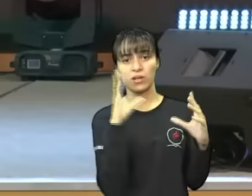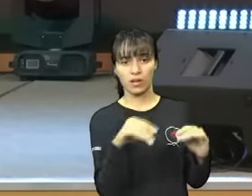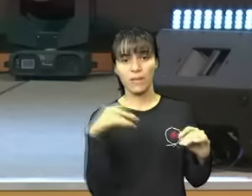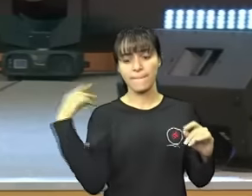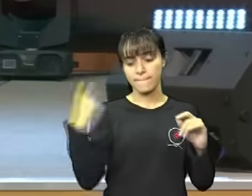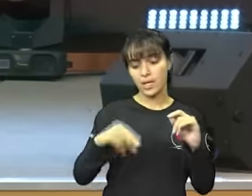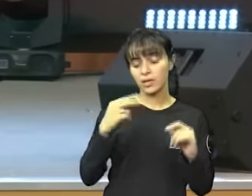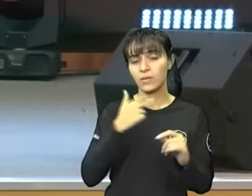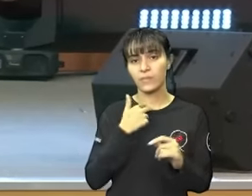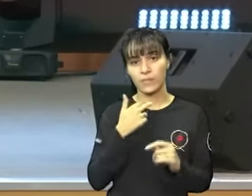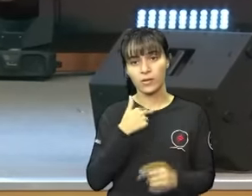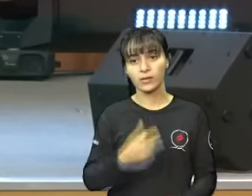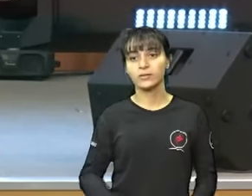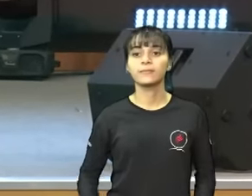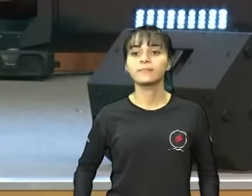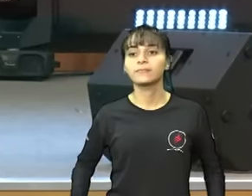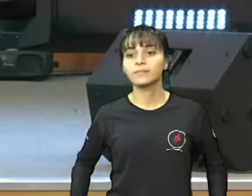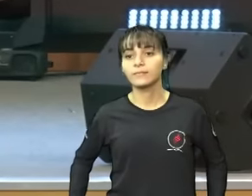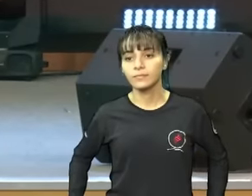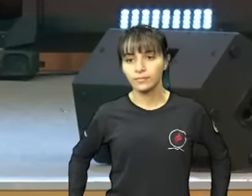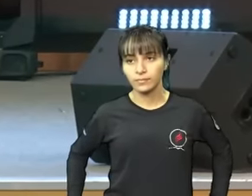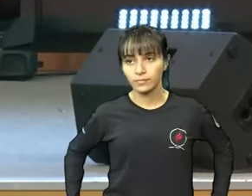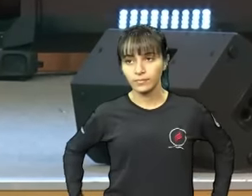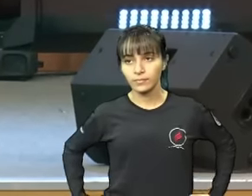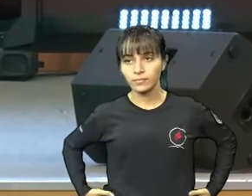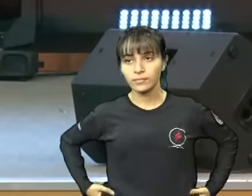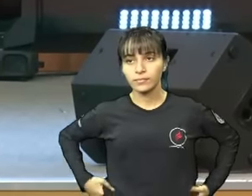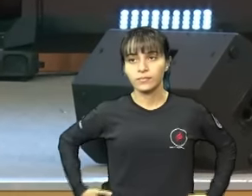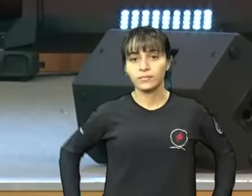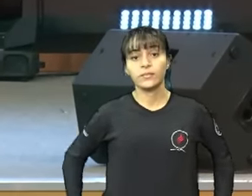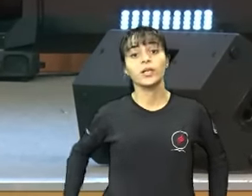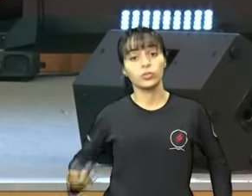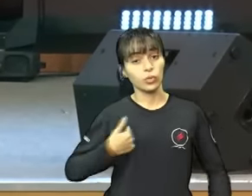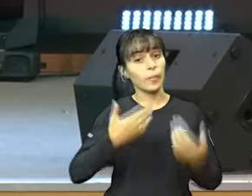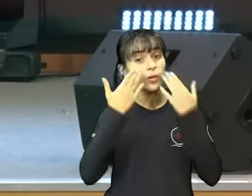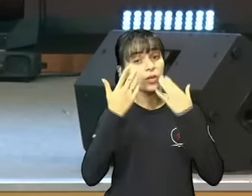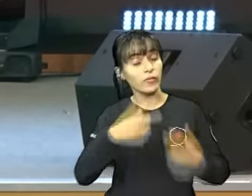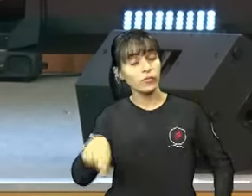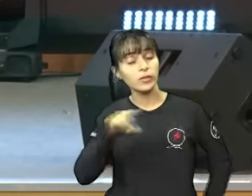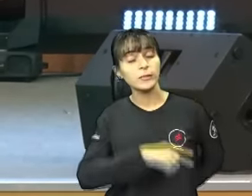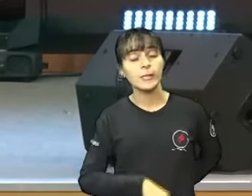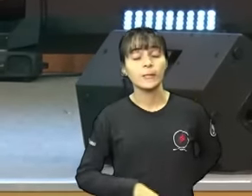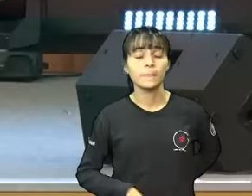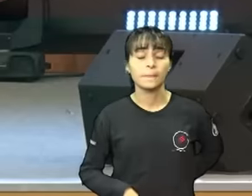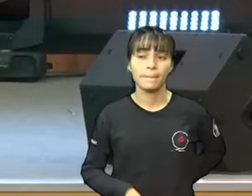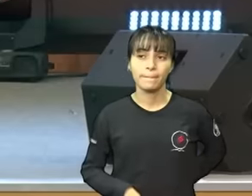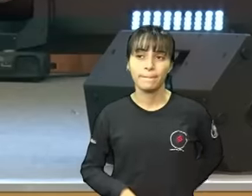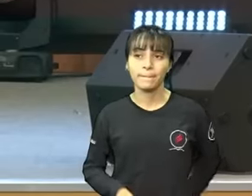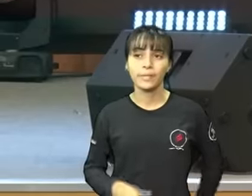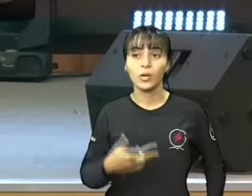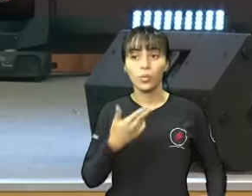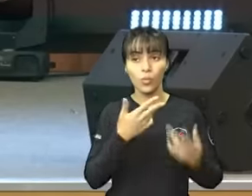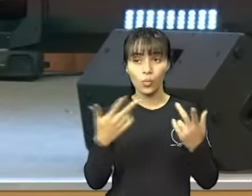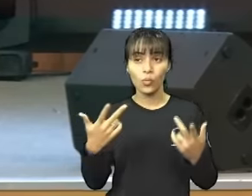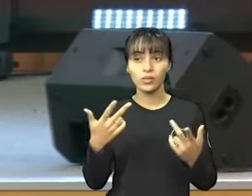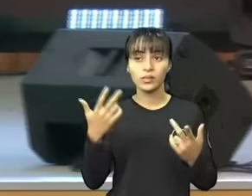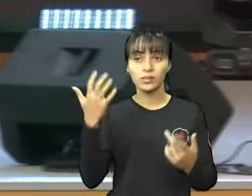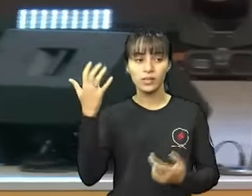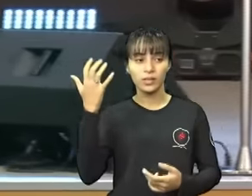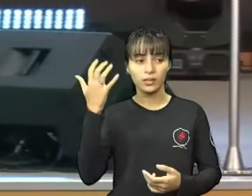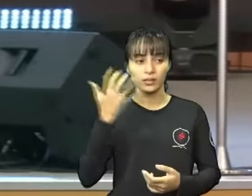chinelada e eu tô mostrando pra vocês e agora coisa é séria